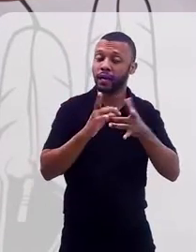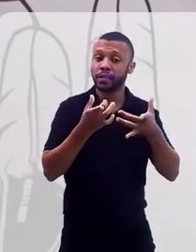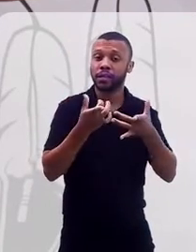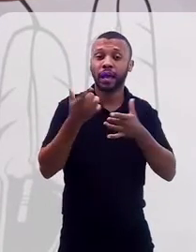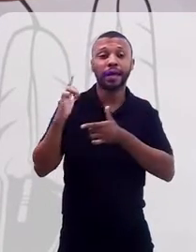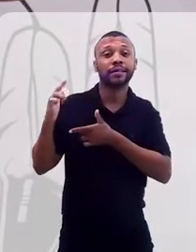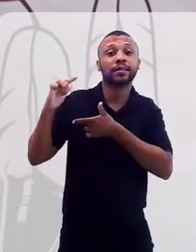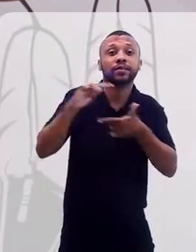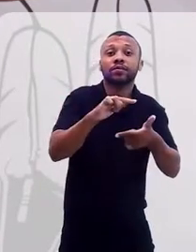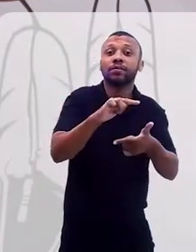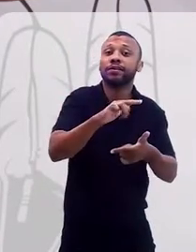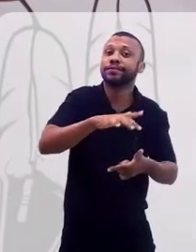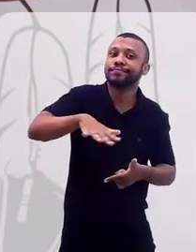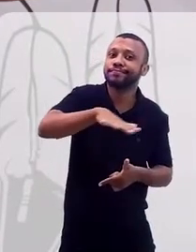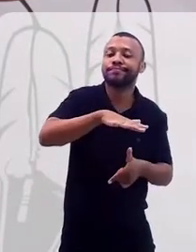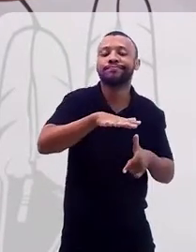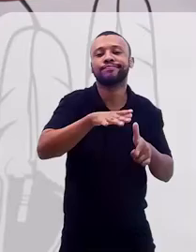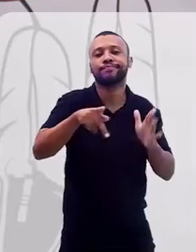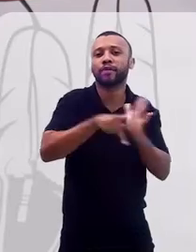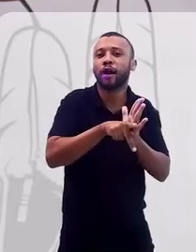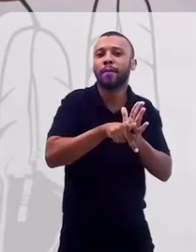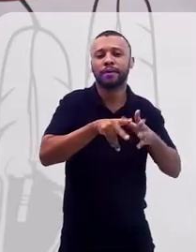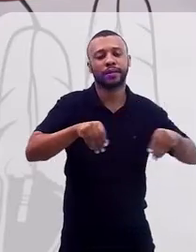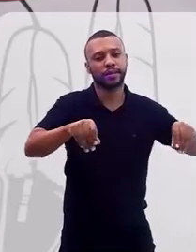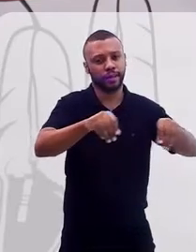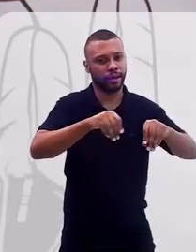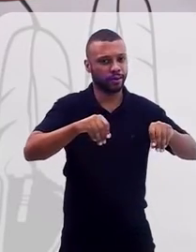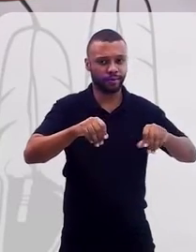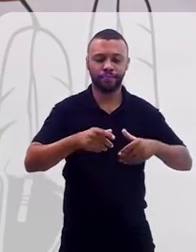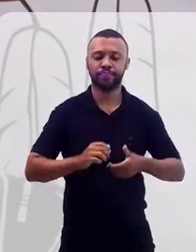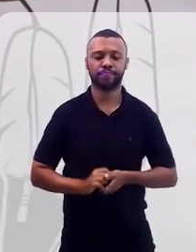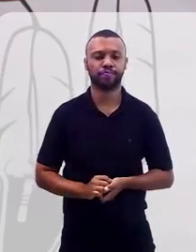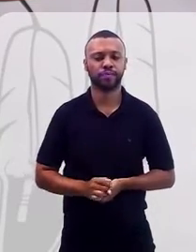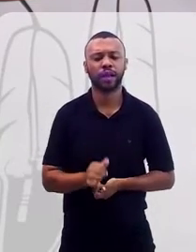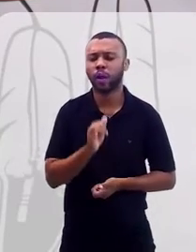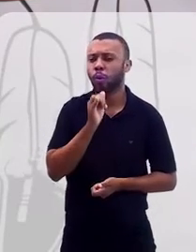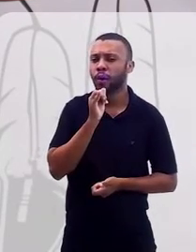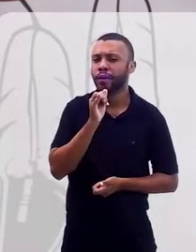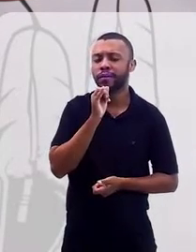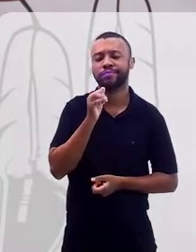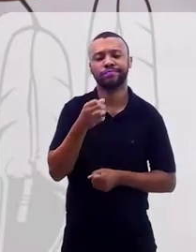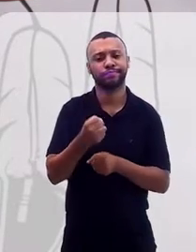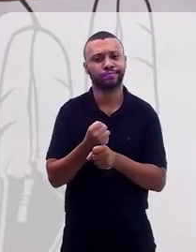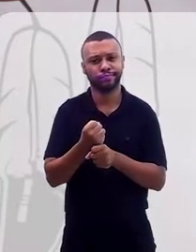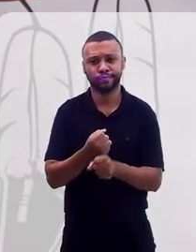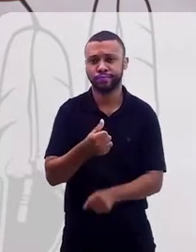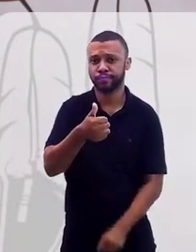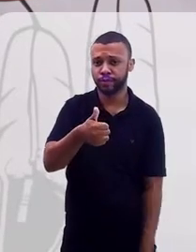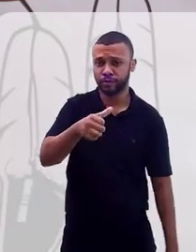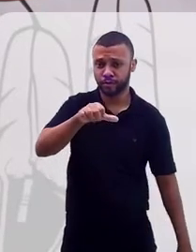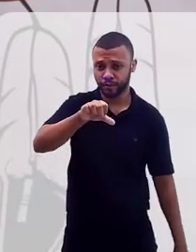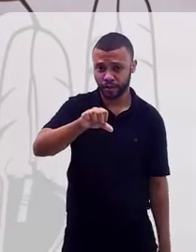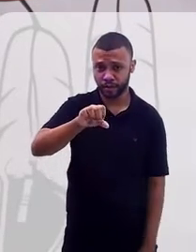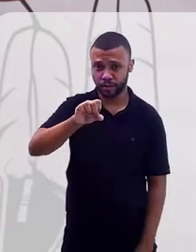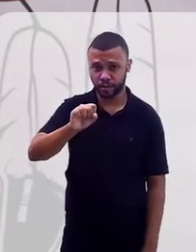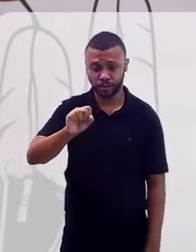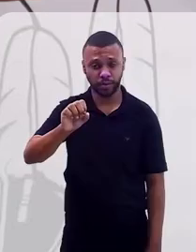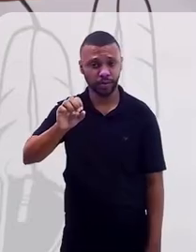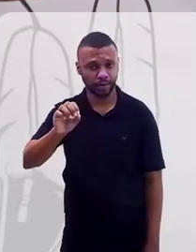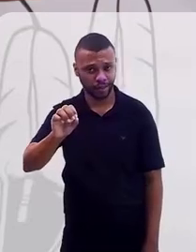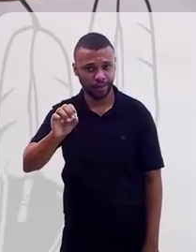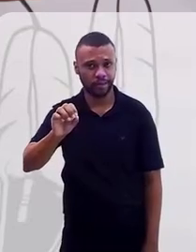de tradições ligadas à Terra eh por volta de 1800 eh antropólogos